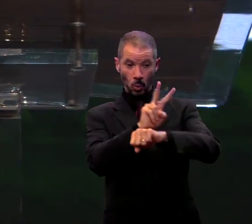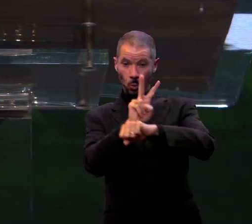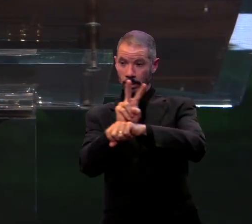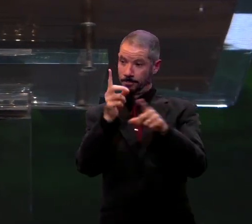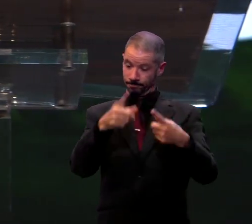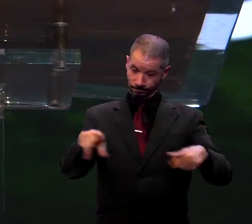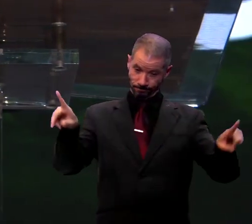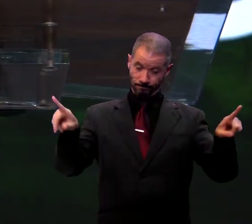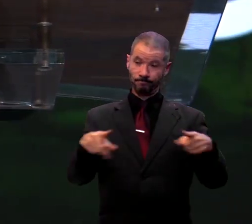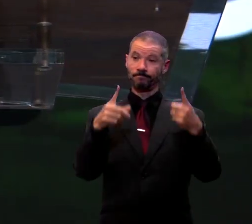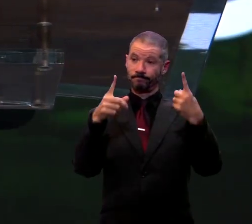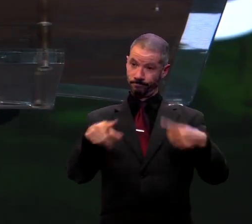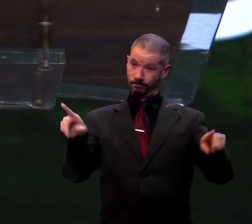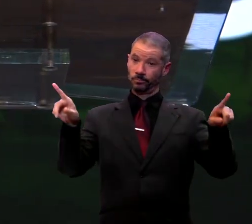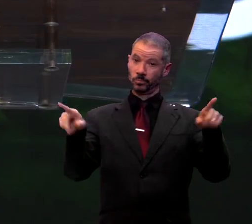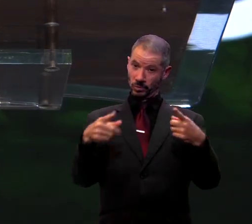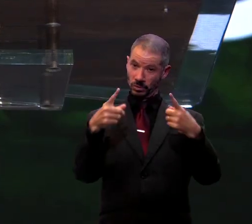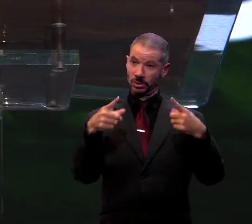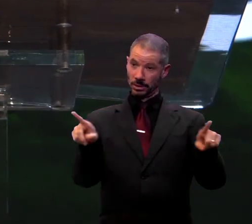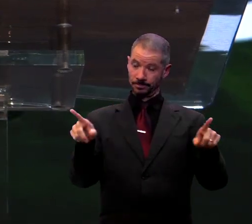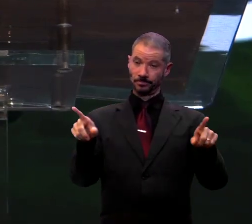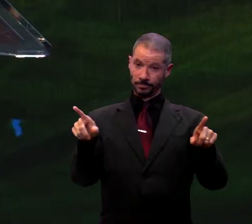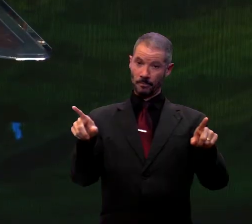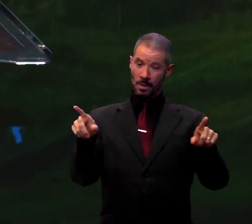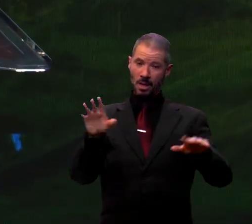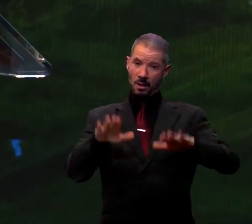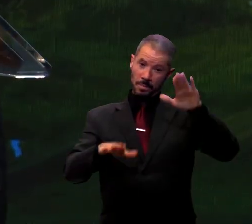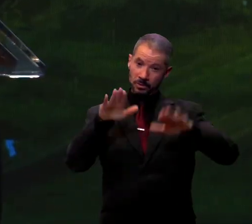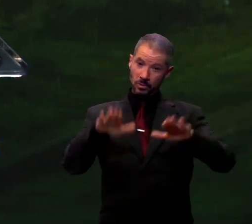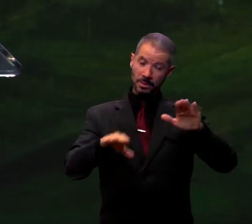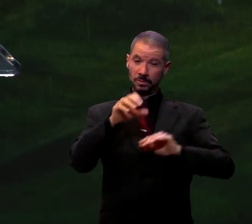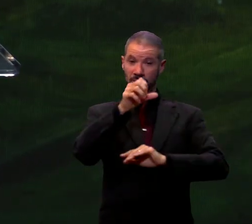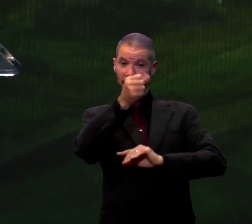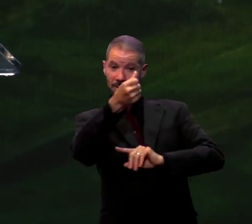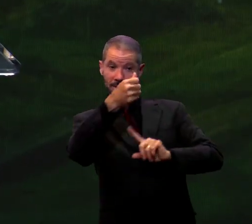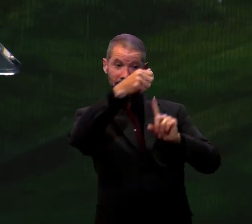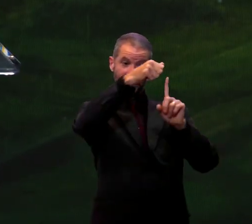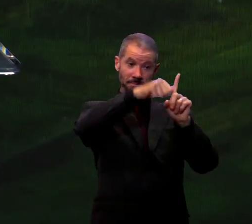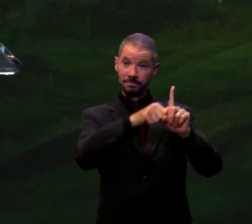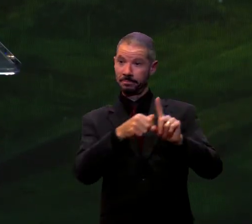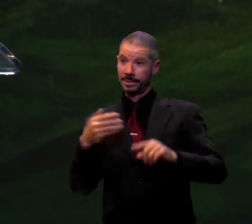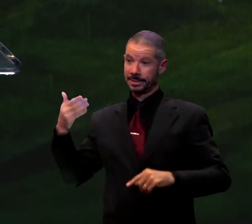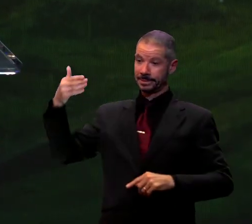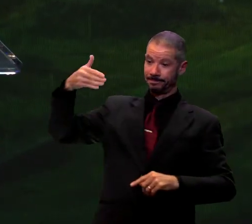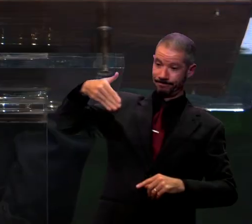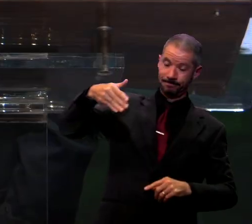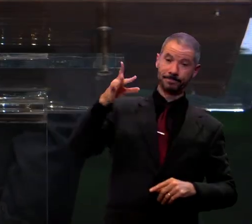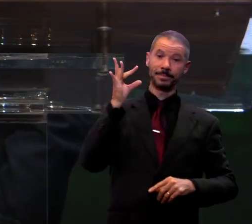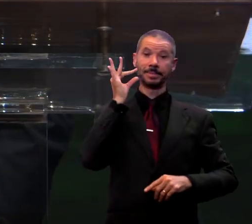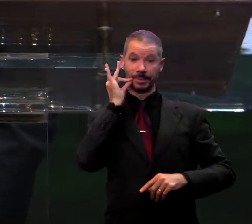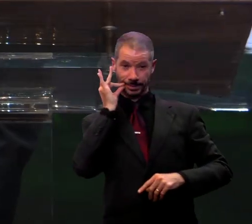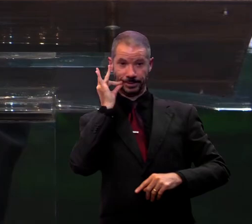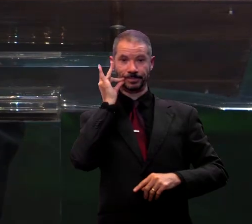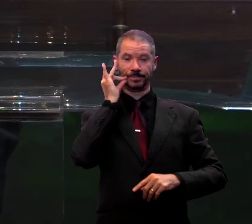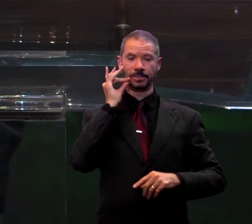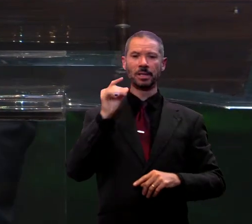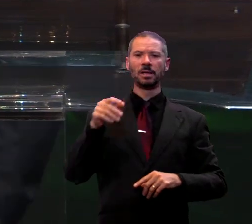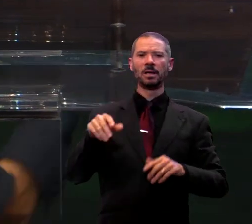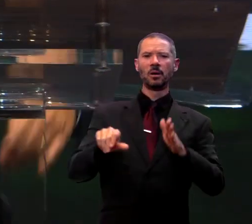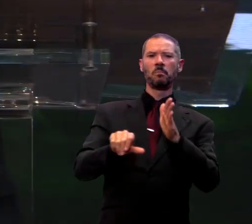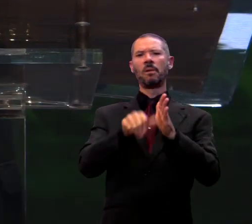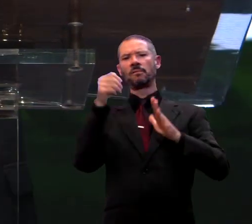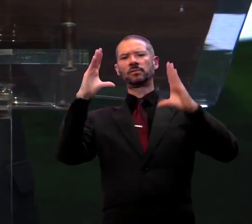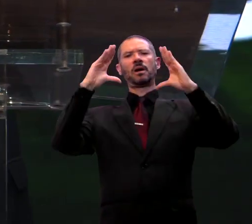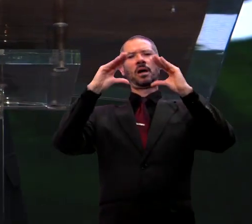música, e lá com mais ou menos 6 meses que nós estávamos aqui, uma vez, uma